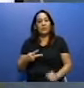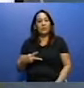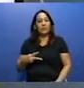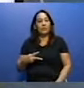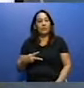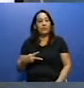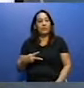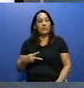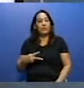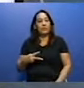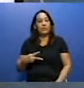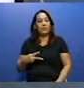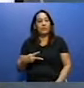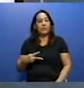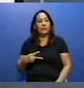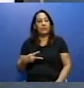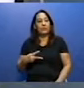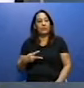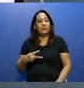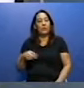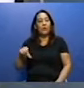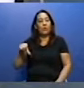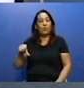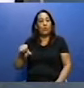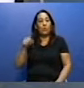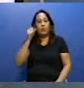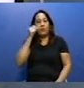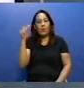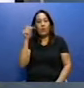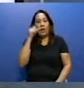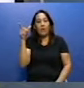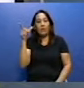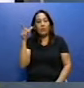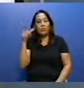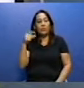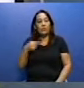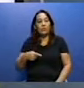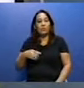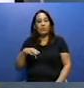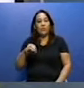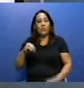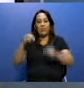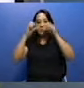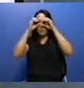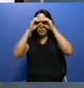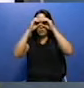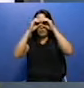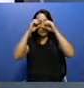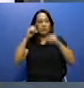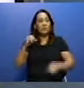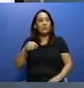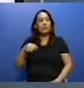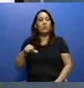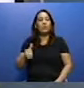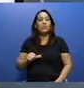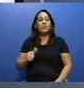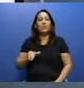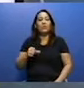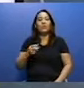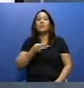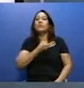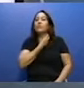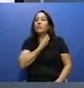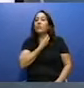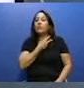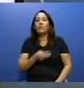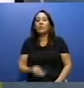vendo? Ó, esse é o 9º, o 10º e o 11º.